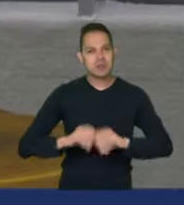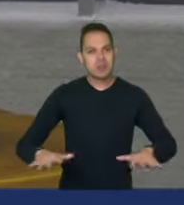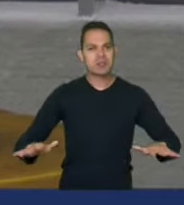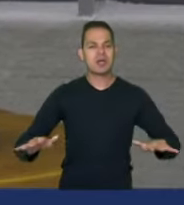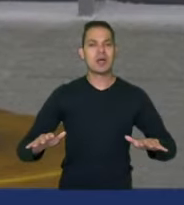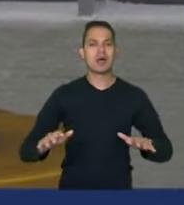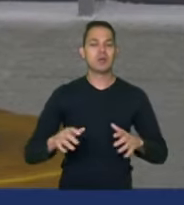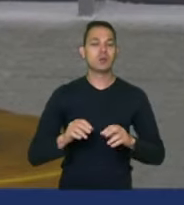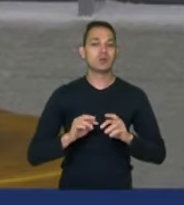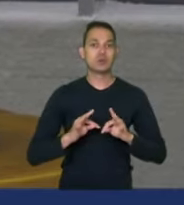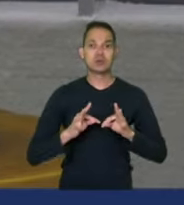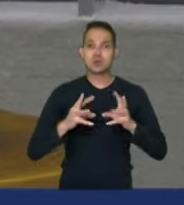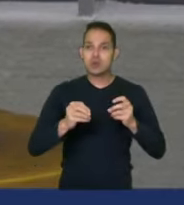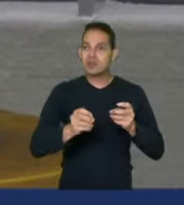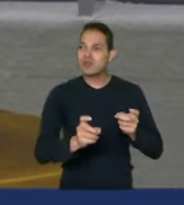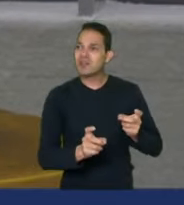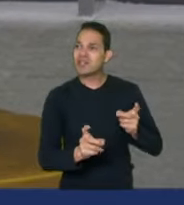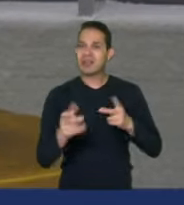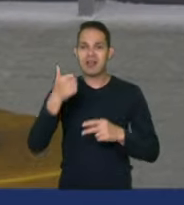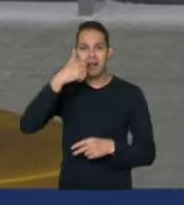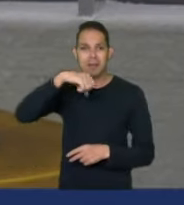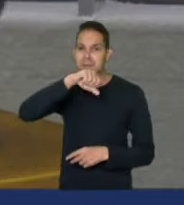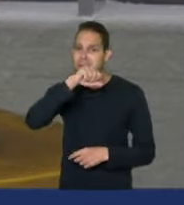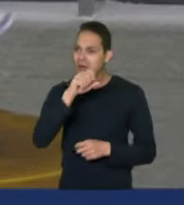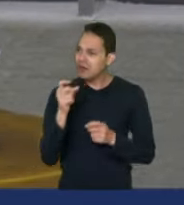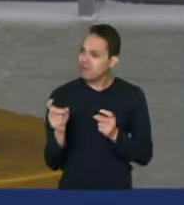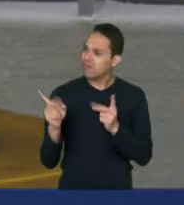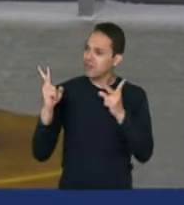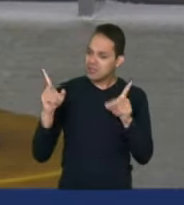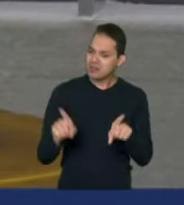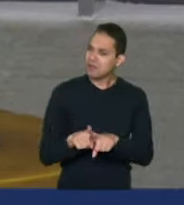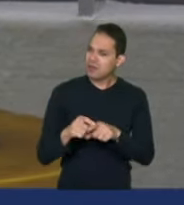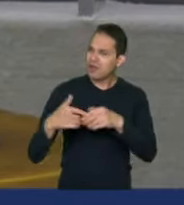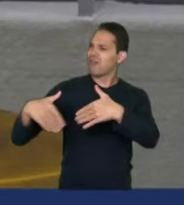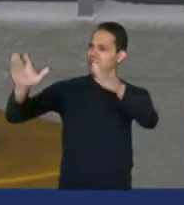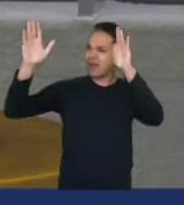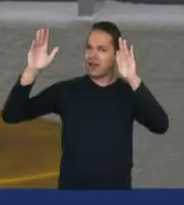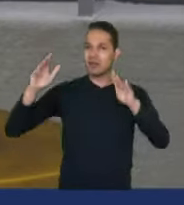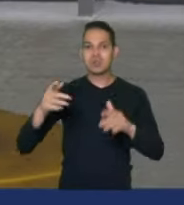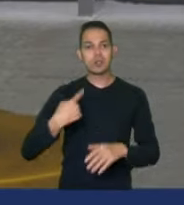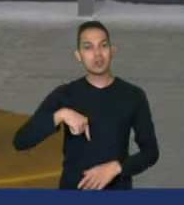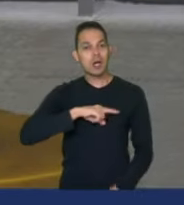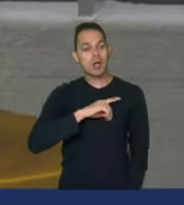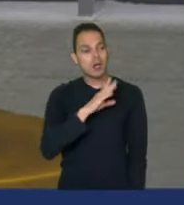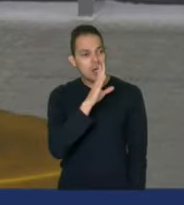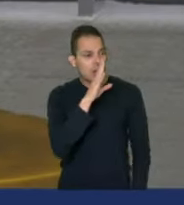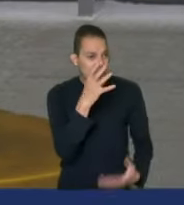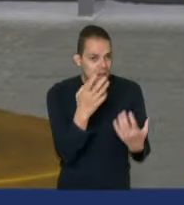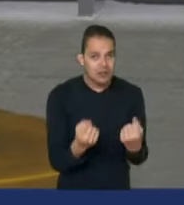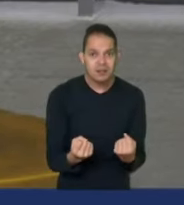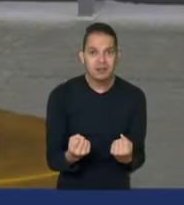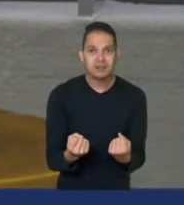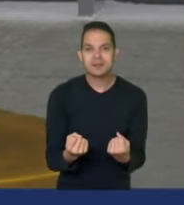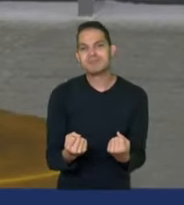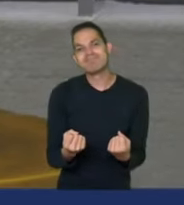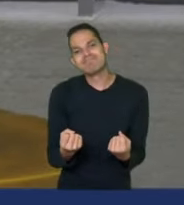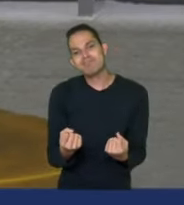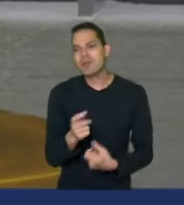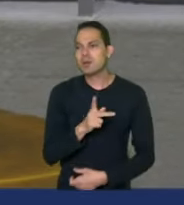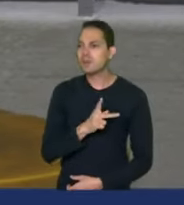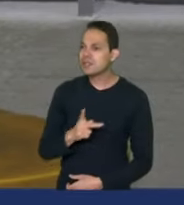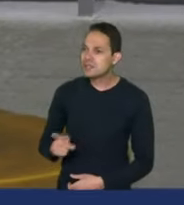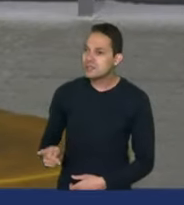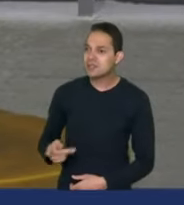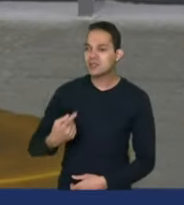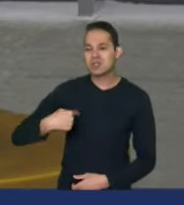transmissão, vão vender tudo, vende a mãe, entrega a velha, deixa que vá, e nós vamos ficar calados. Então, presidente, essa é a nossa